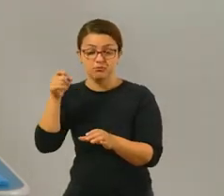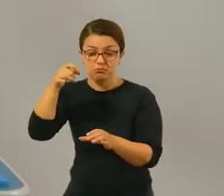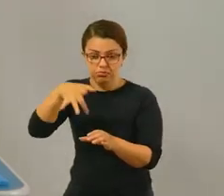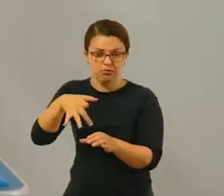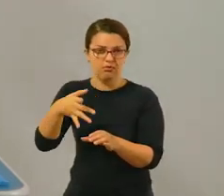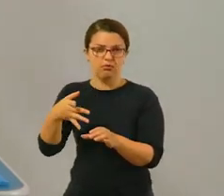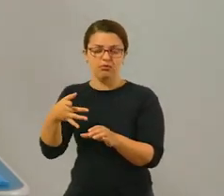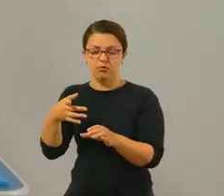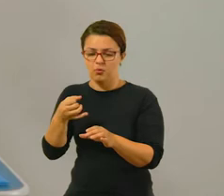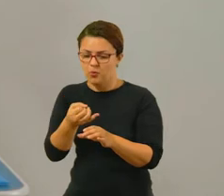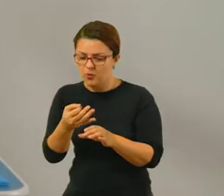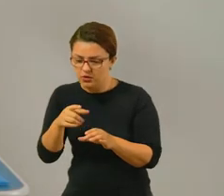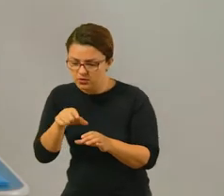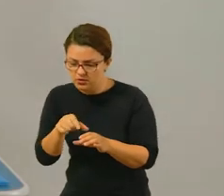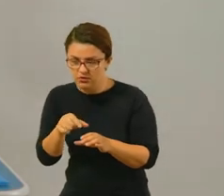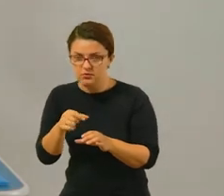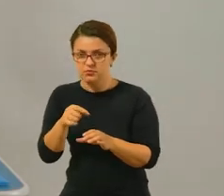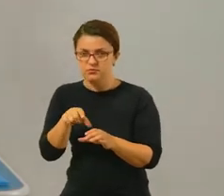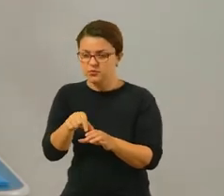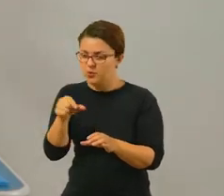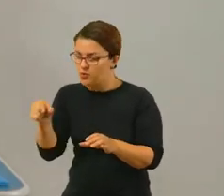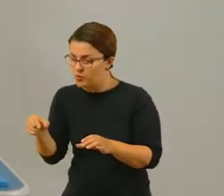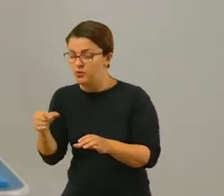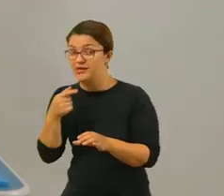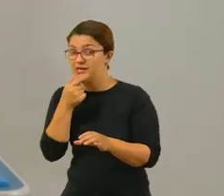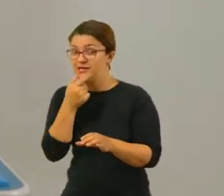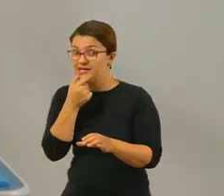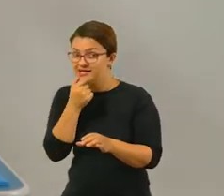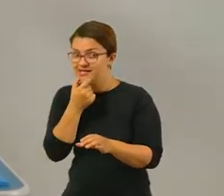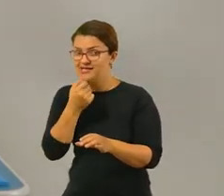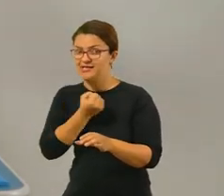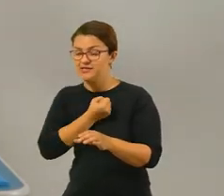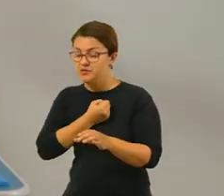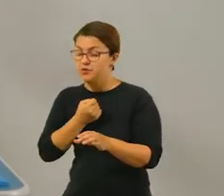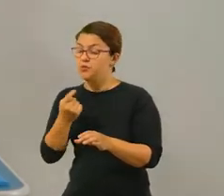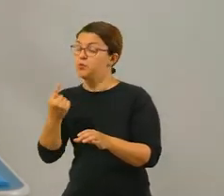vocês conseguiram acertar. E na hora de contar, conte em inglês.